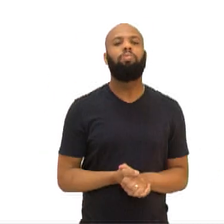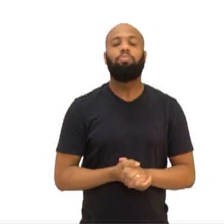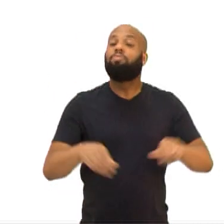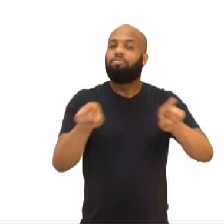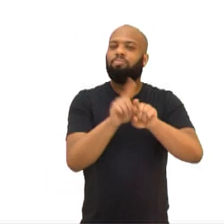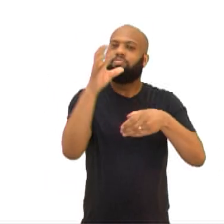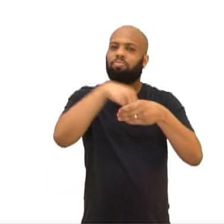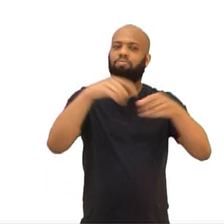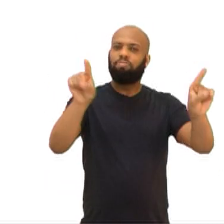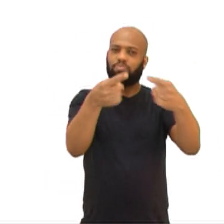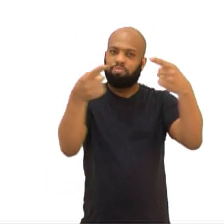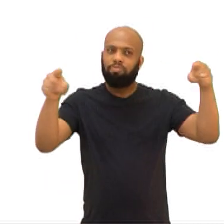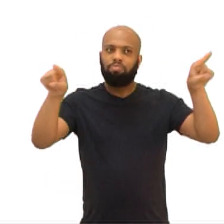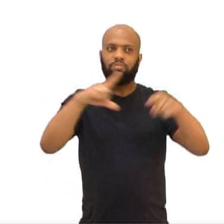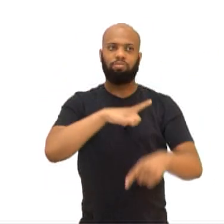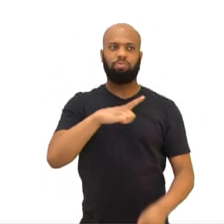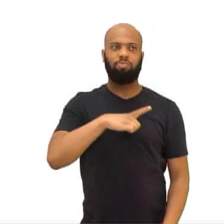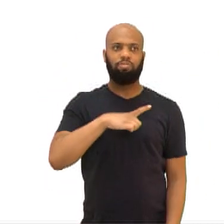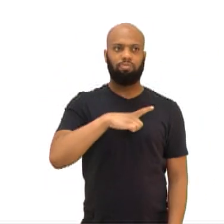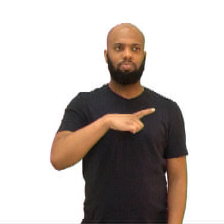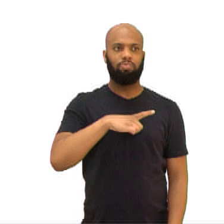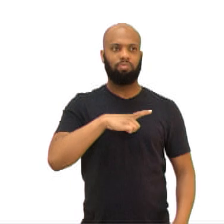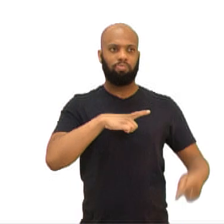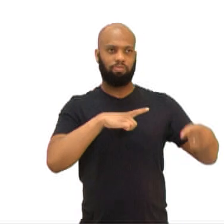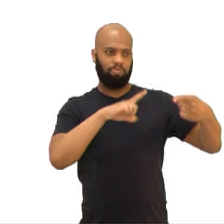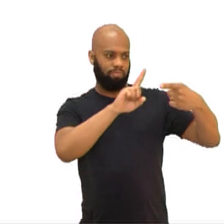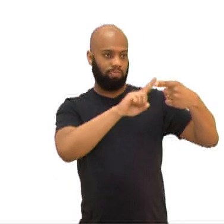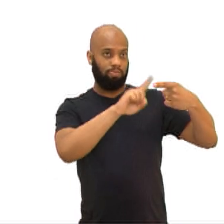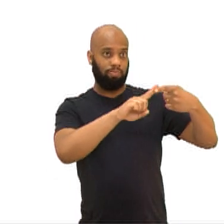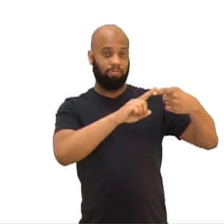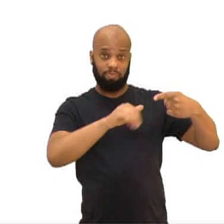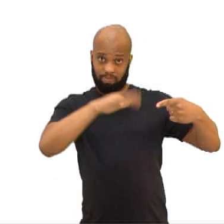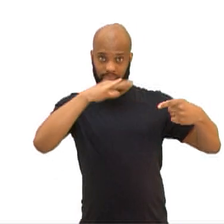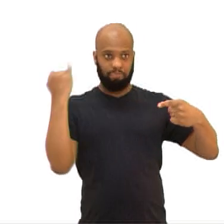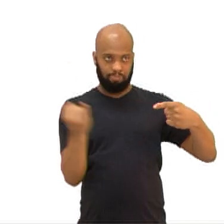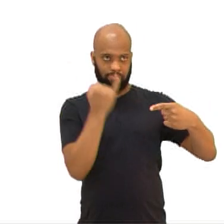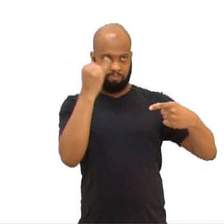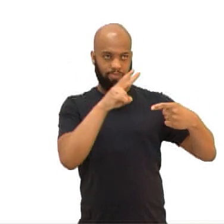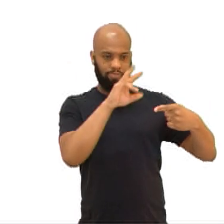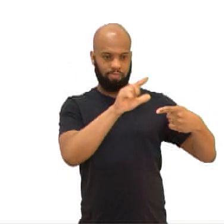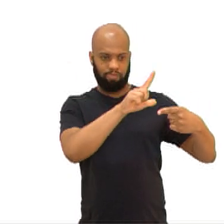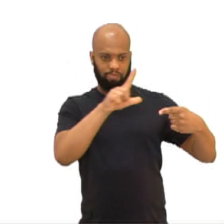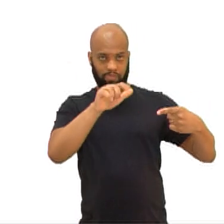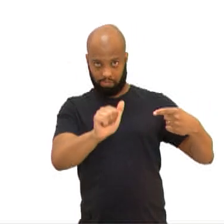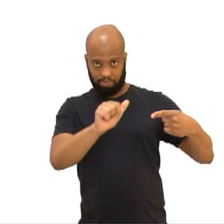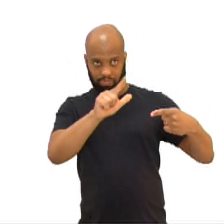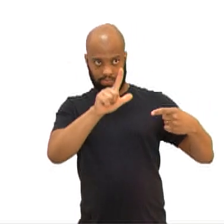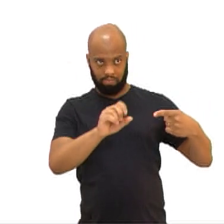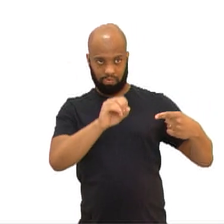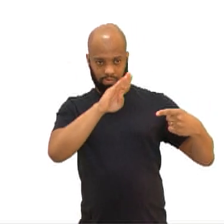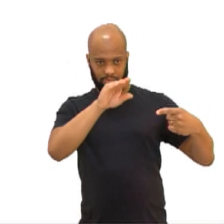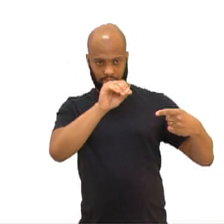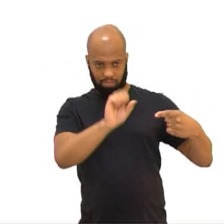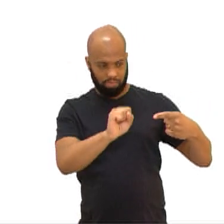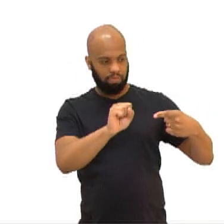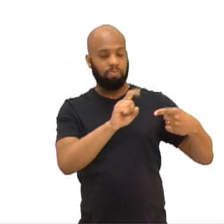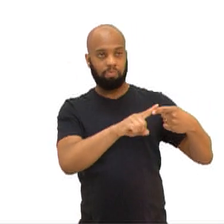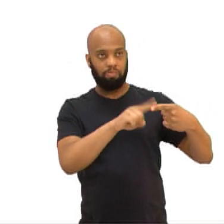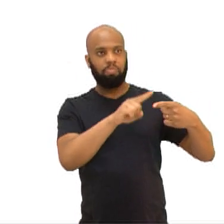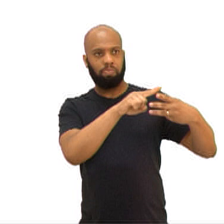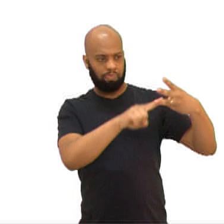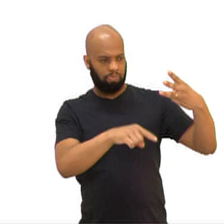Na música tem a presença do Villa-Lobos e de outros músicos também, que fizeram composições do Villa-Lobos e Debussy,